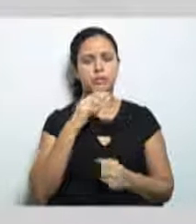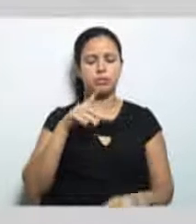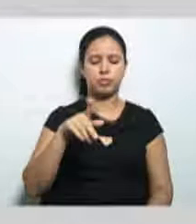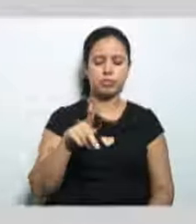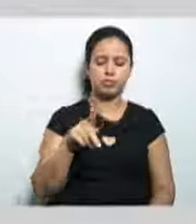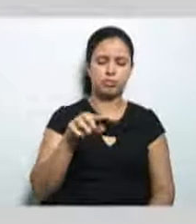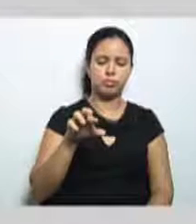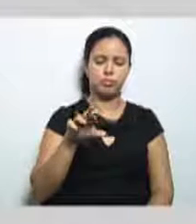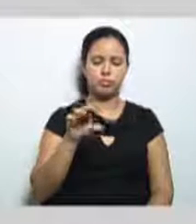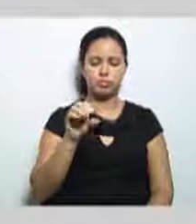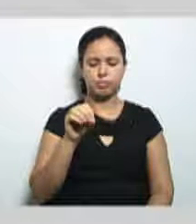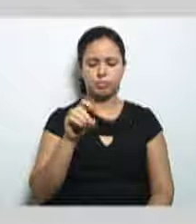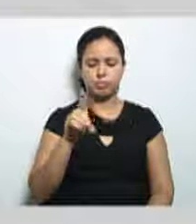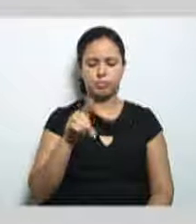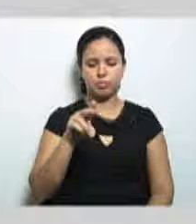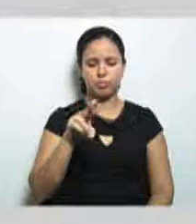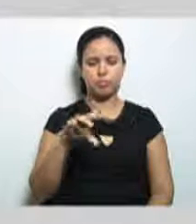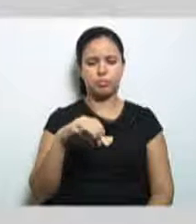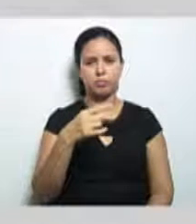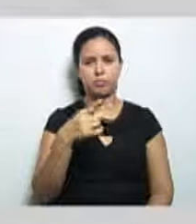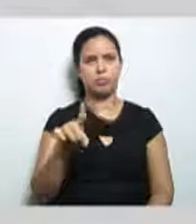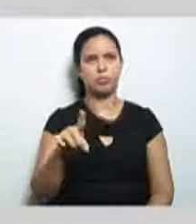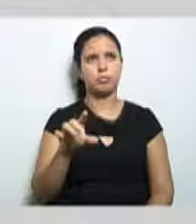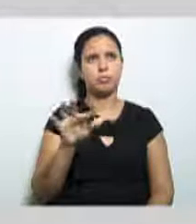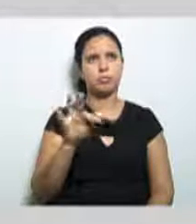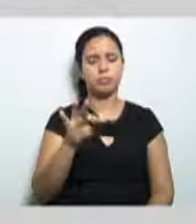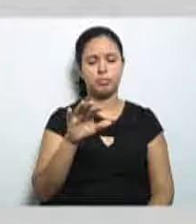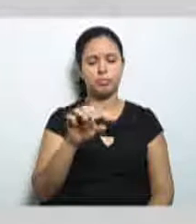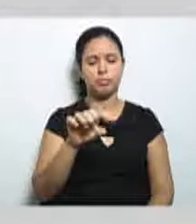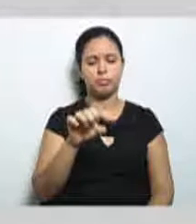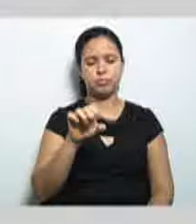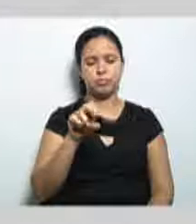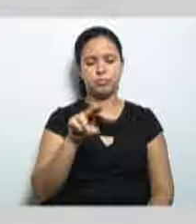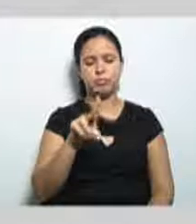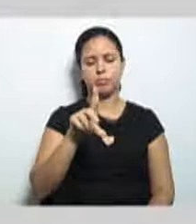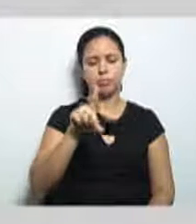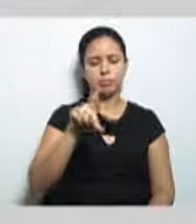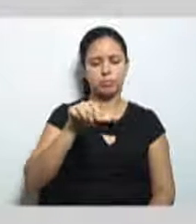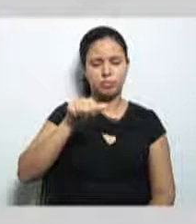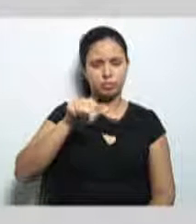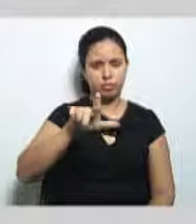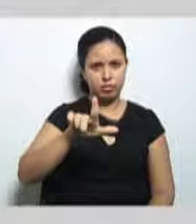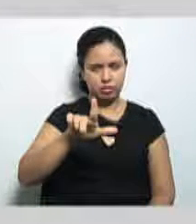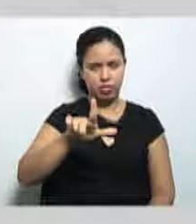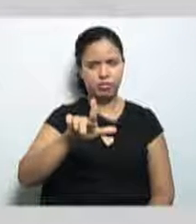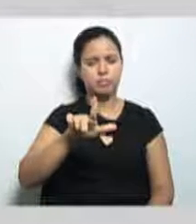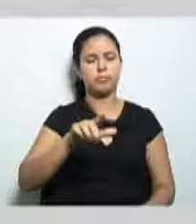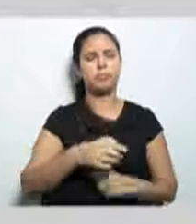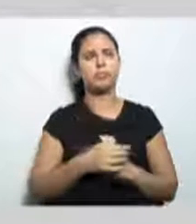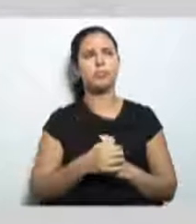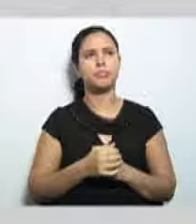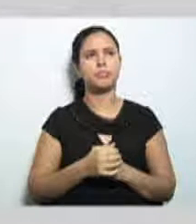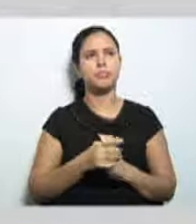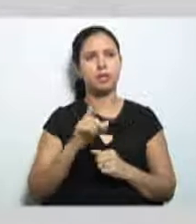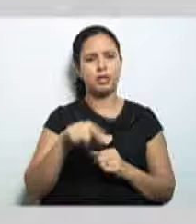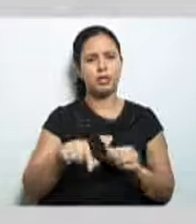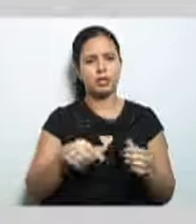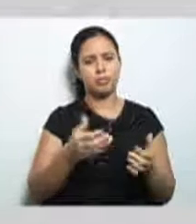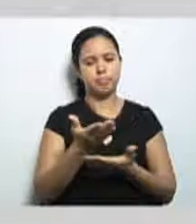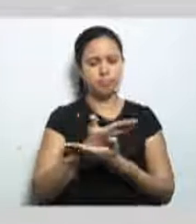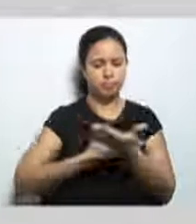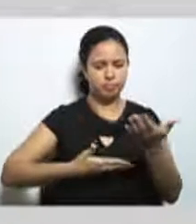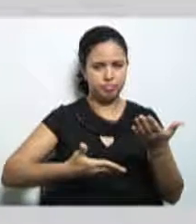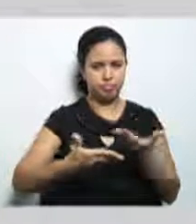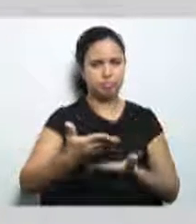modo de produção feudal, que a gente também lá na história fala de feudalismo, né? Então eram relações servis